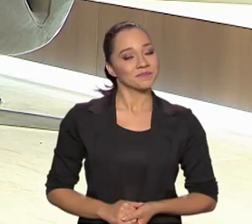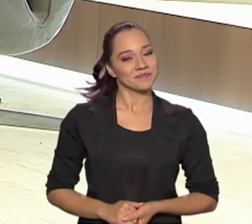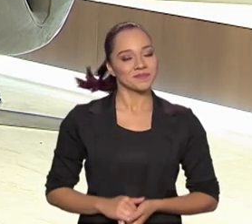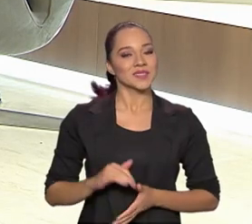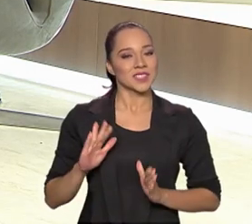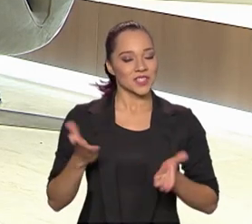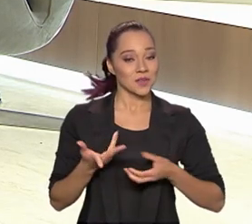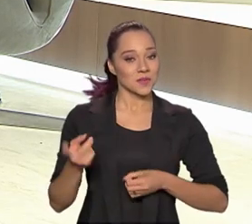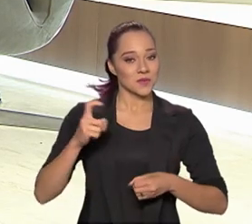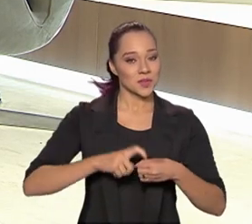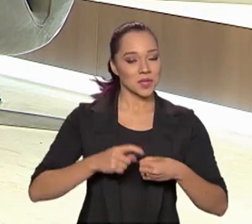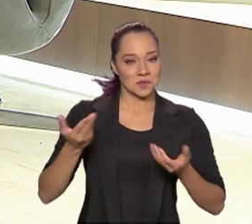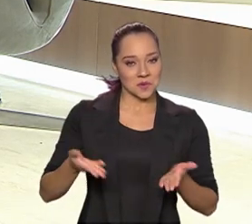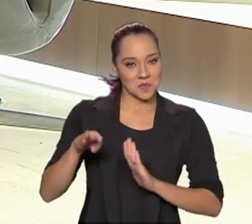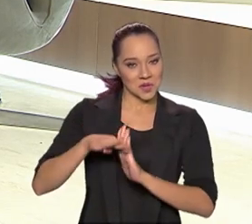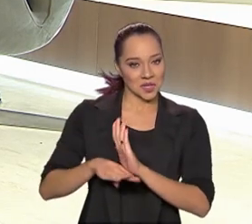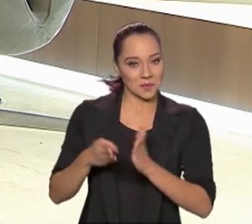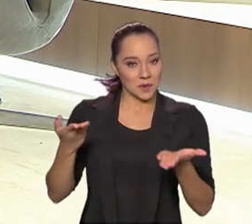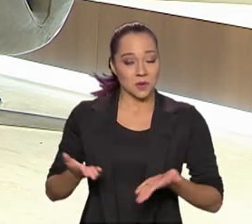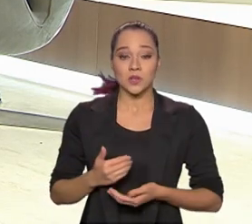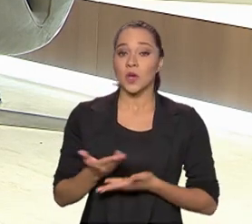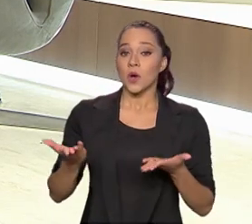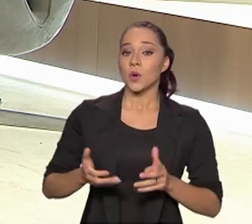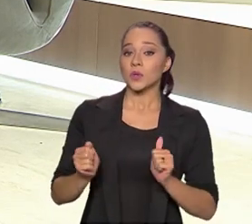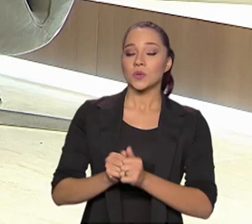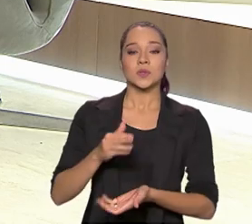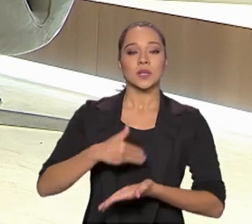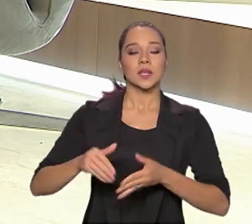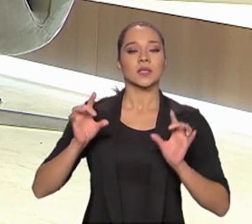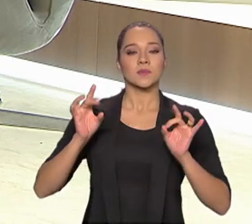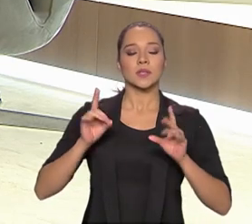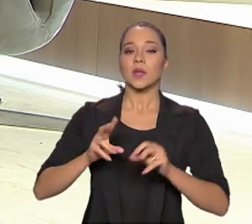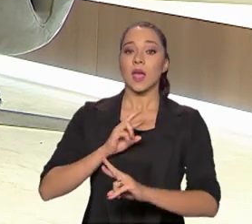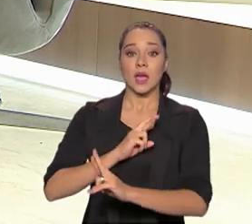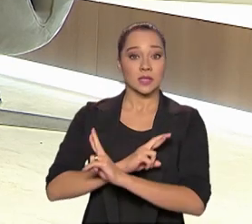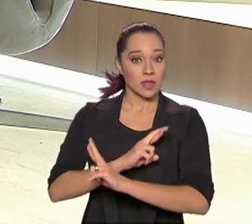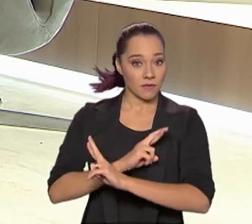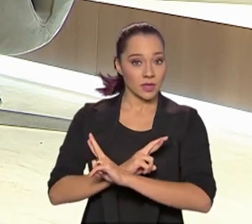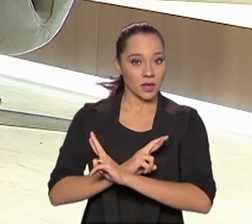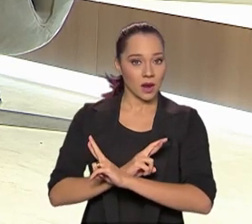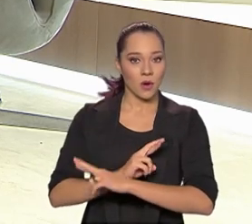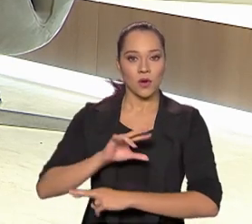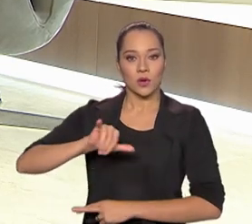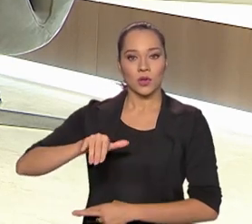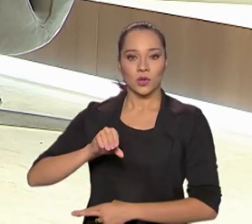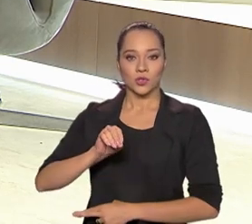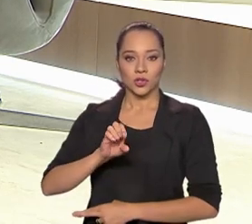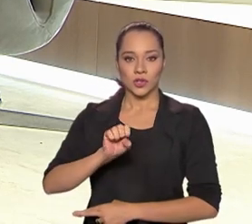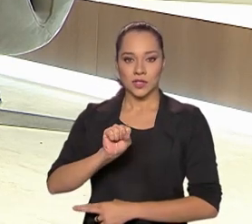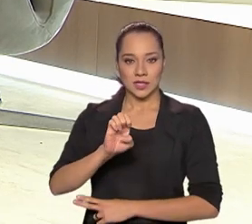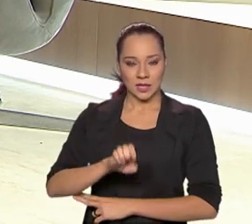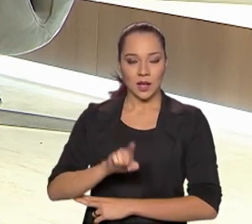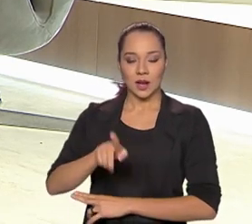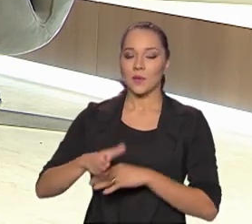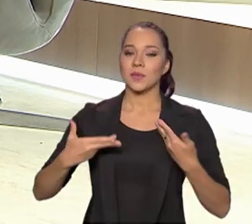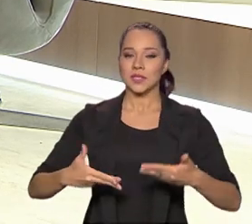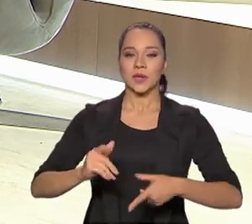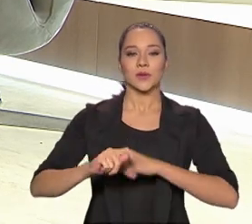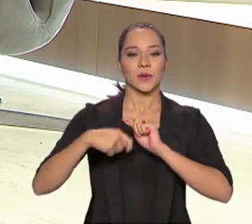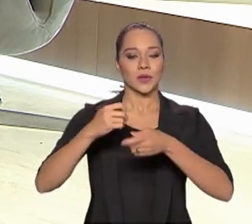Estamos de volta com o Brasil em Pauta, hoje com o secretário especial da Receita Federal, José Tostes, do Ministério da